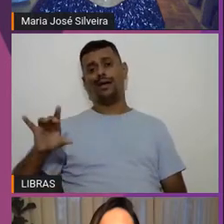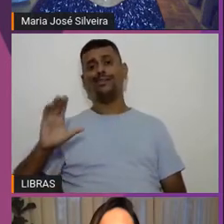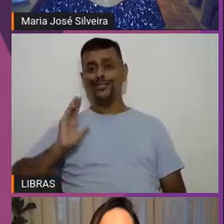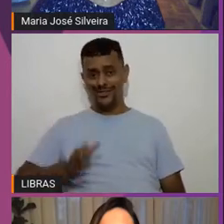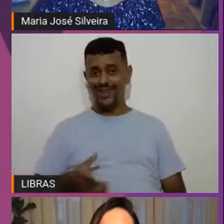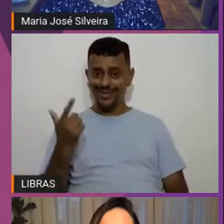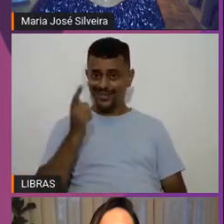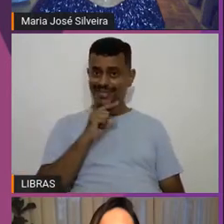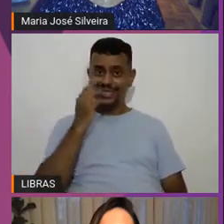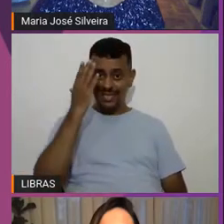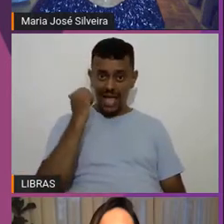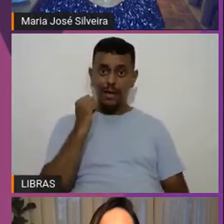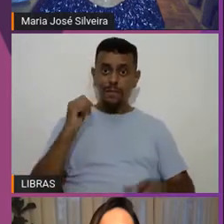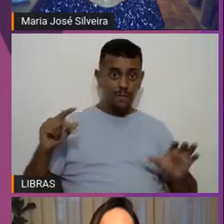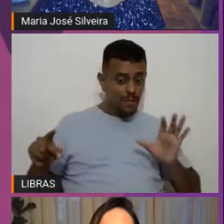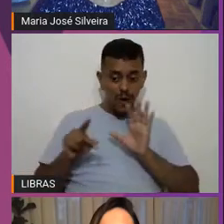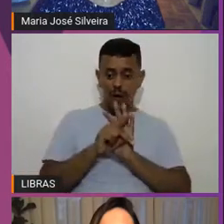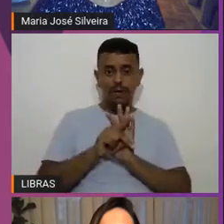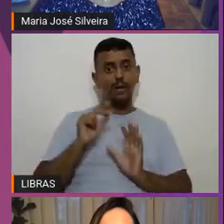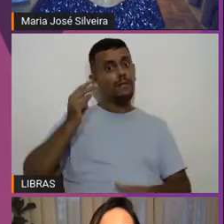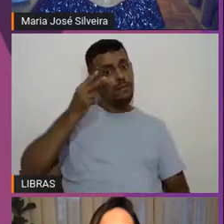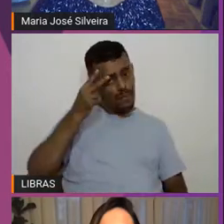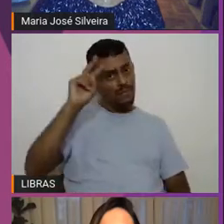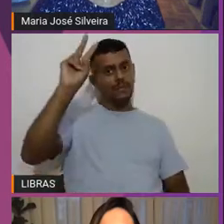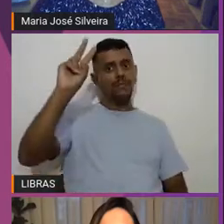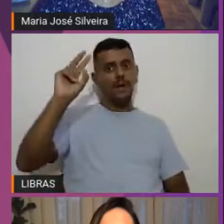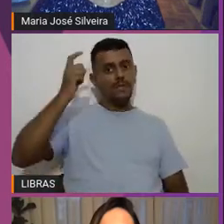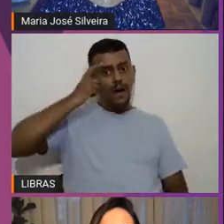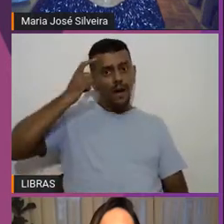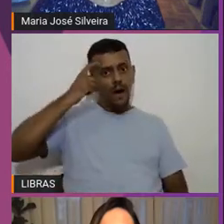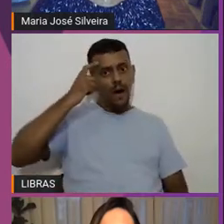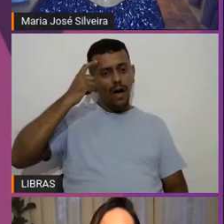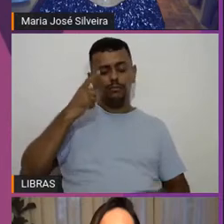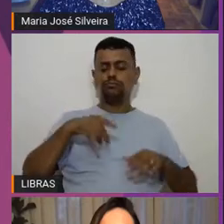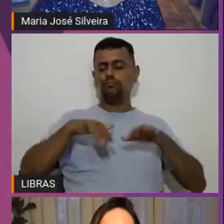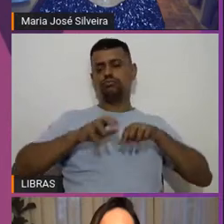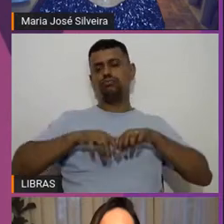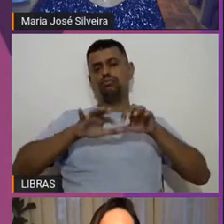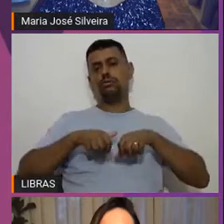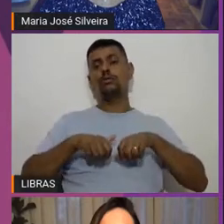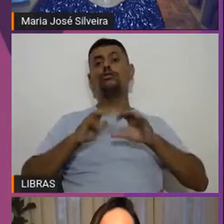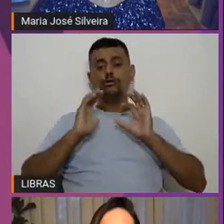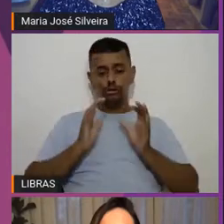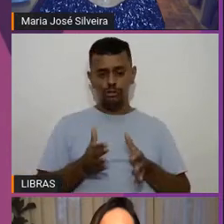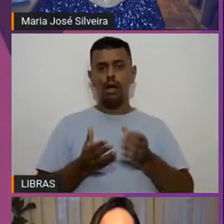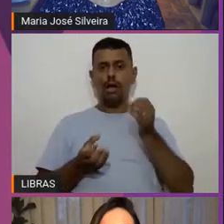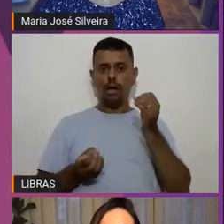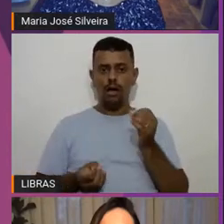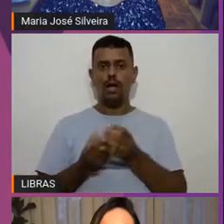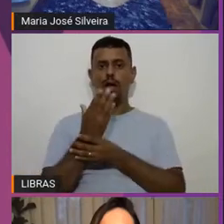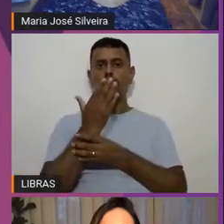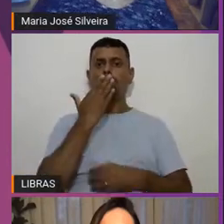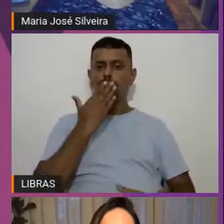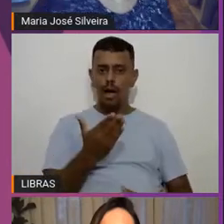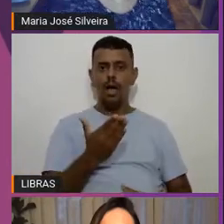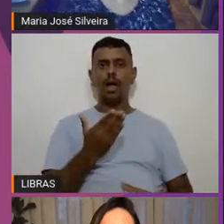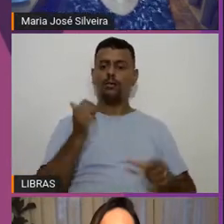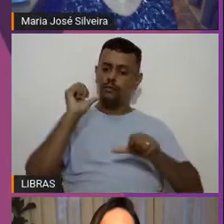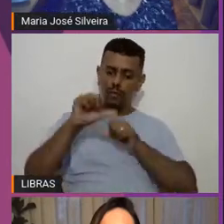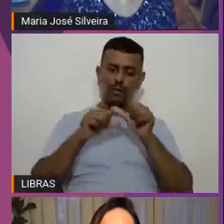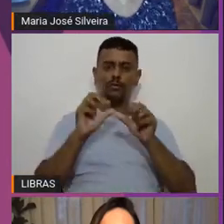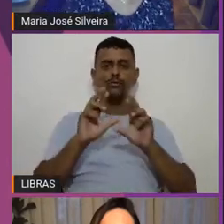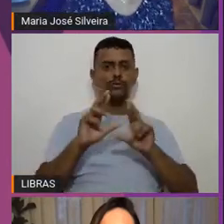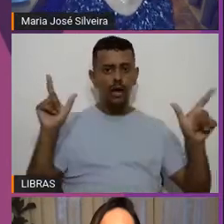quer transmitir pelas Memórias da qual ele esse livro nas págs livro nasce é pede uma transformação diferente pede um corpo diferente